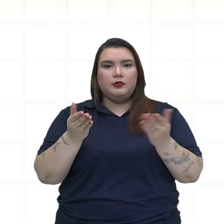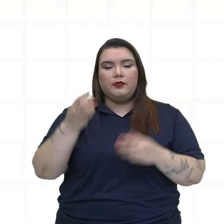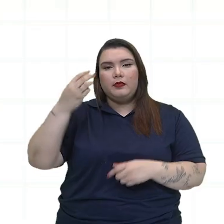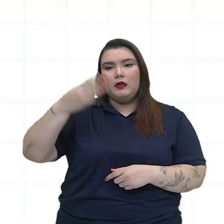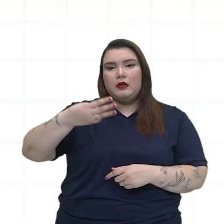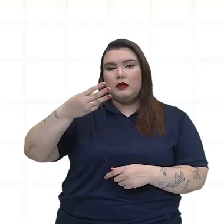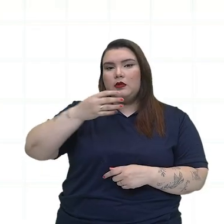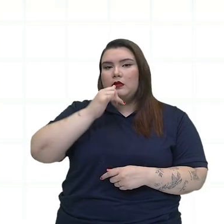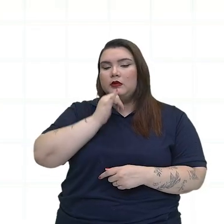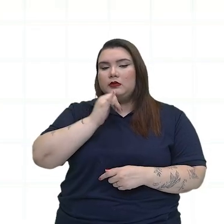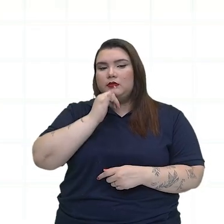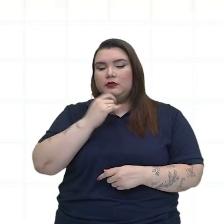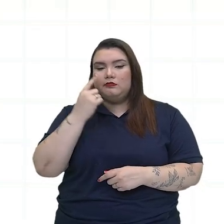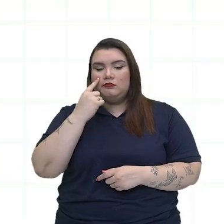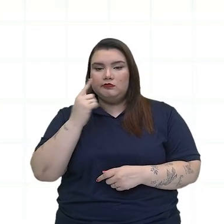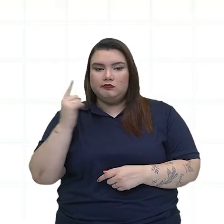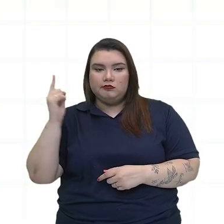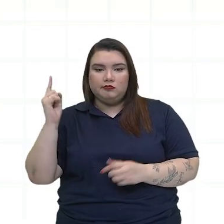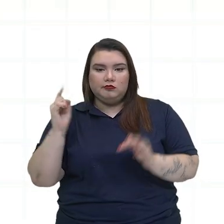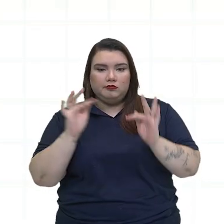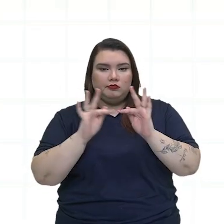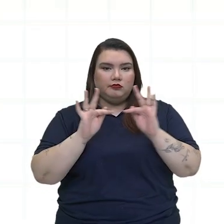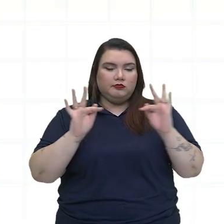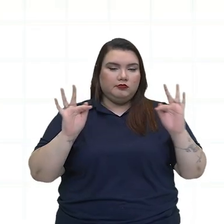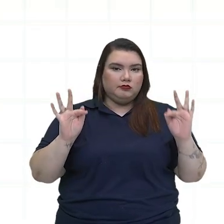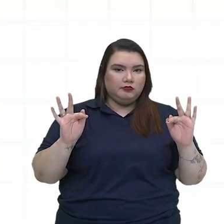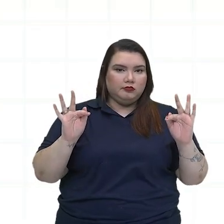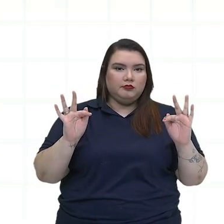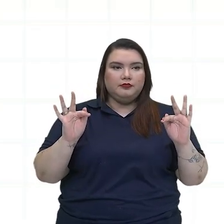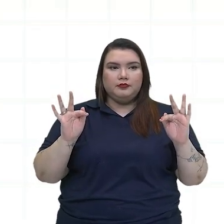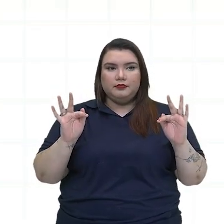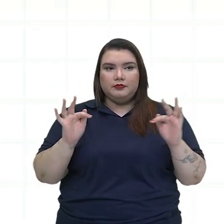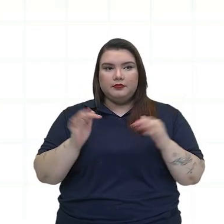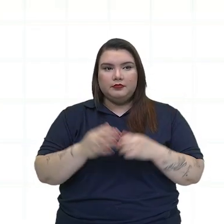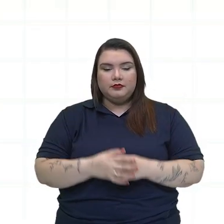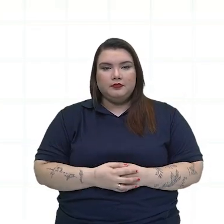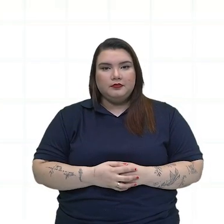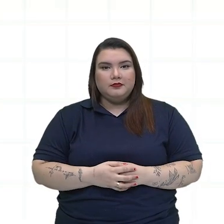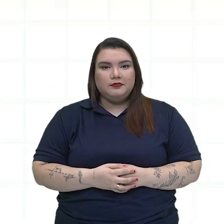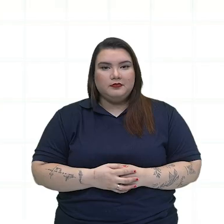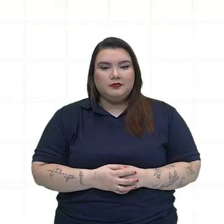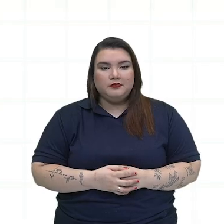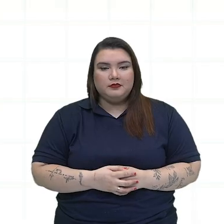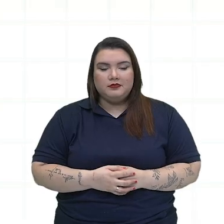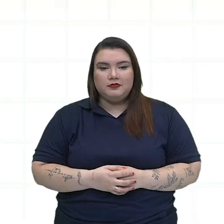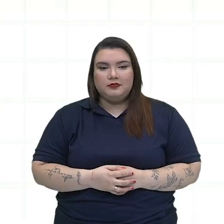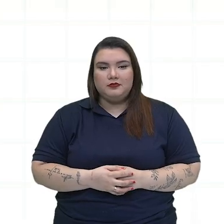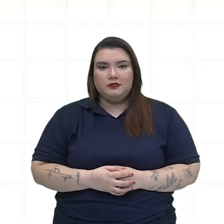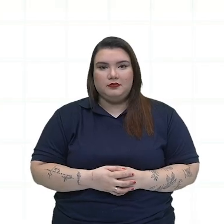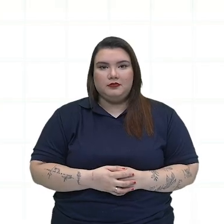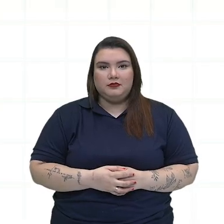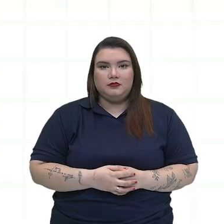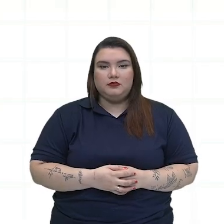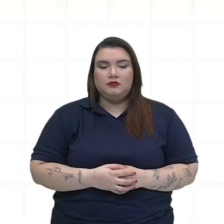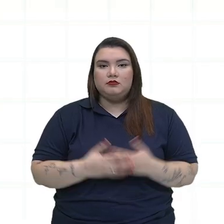só. She cooked a delicious meal. She cooked a delicious meal. Olha